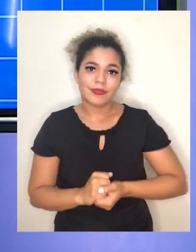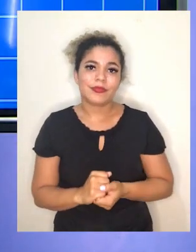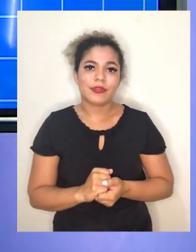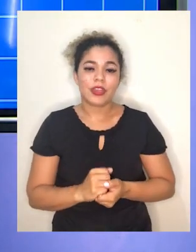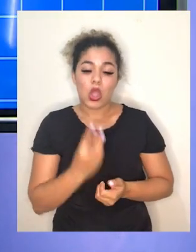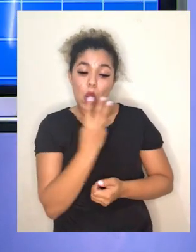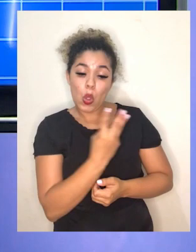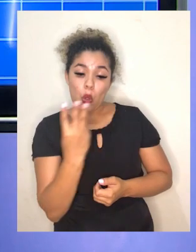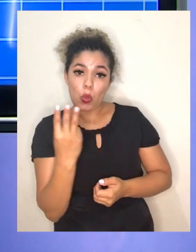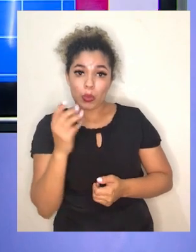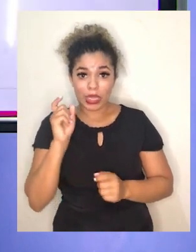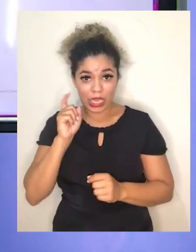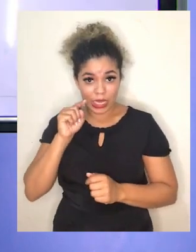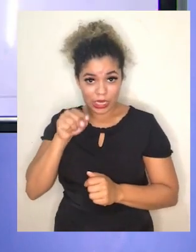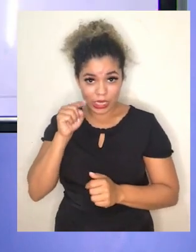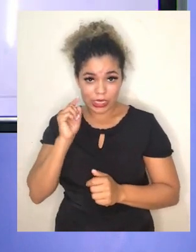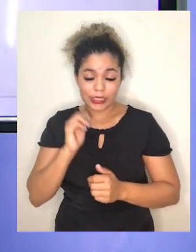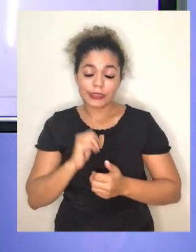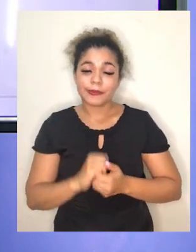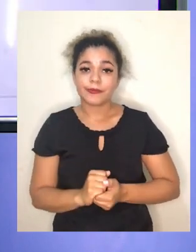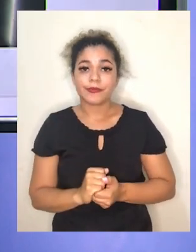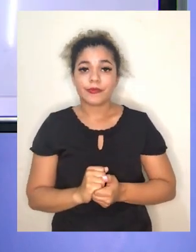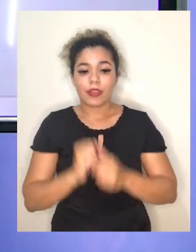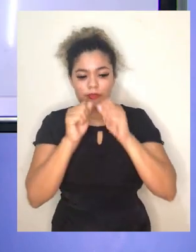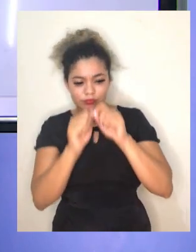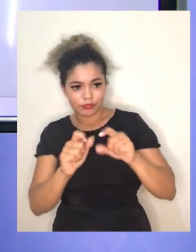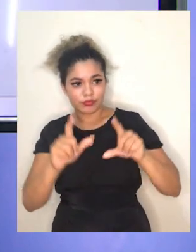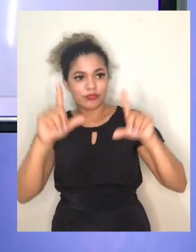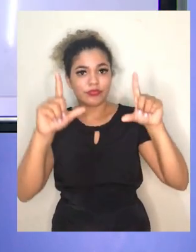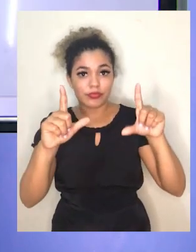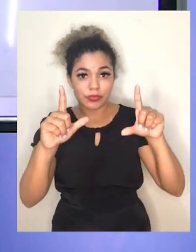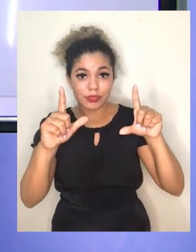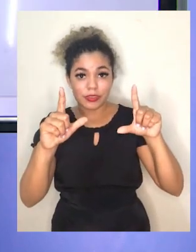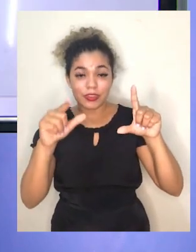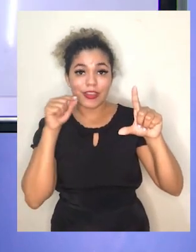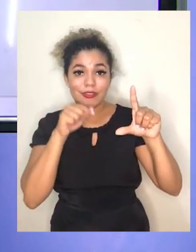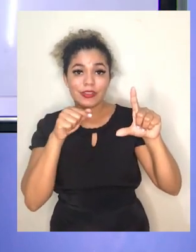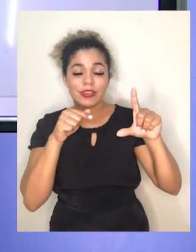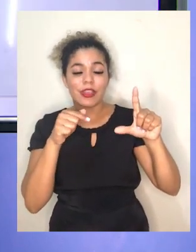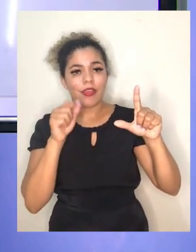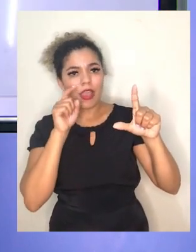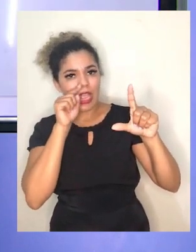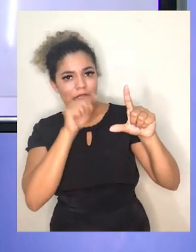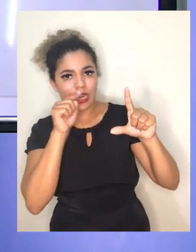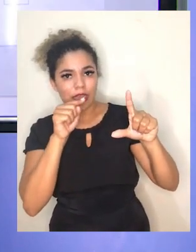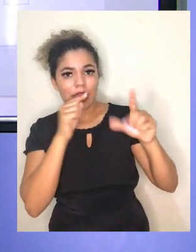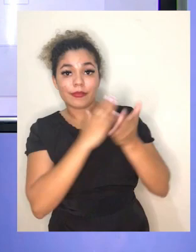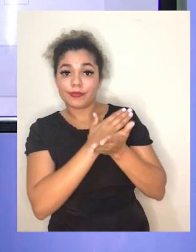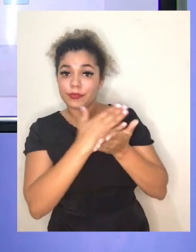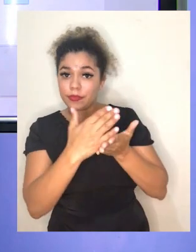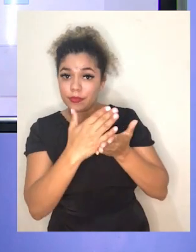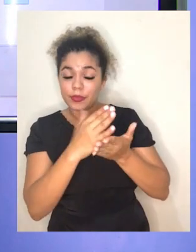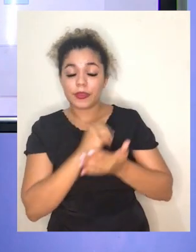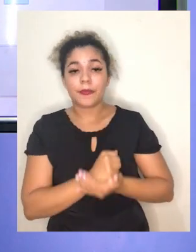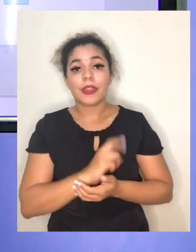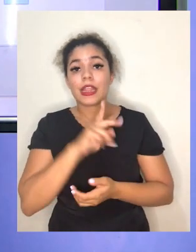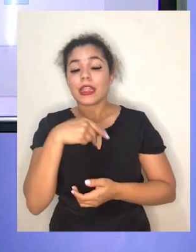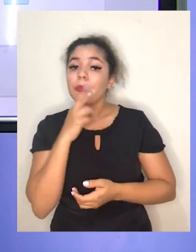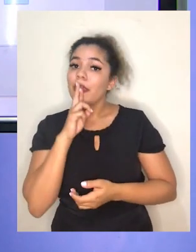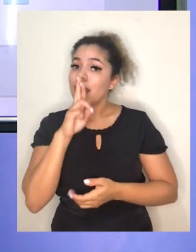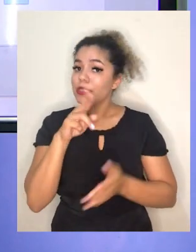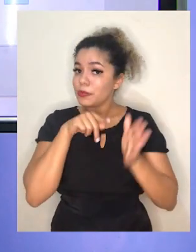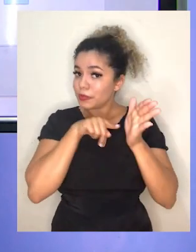aprender. Clique no link que está aparecendo na sua tela, vai abrir uma nova página e você vai clicar em Começar.